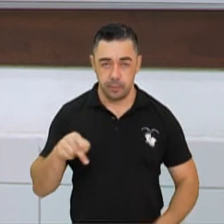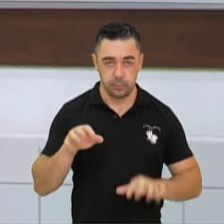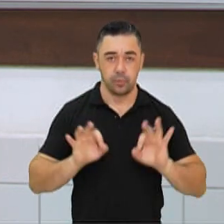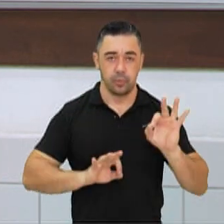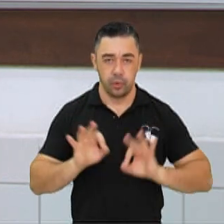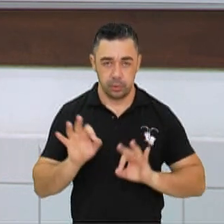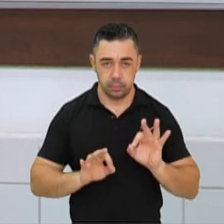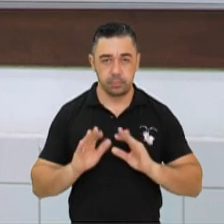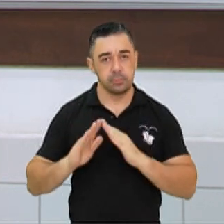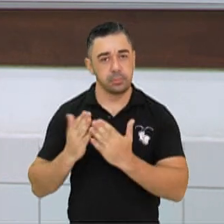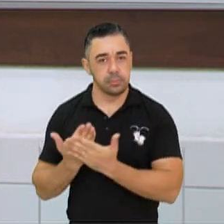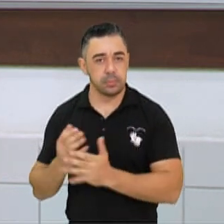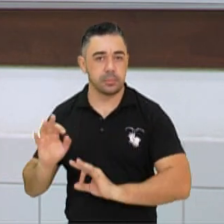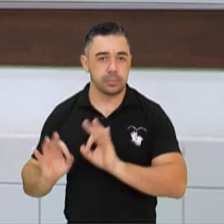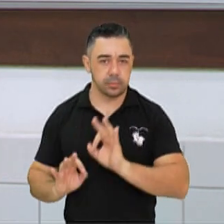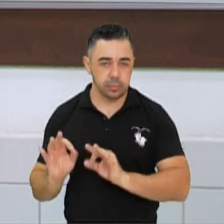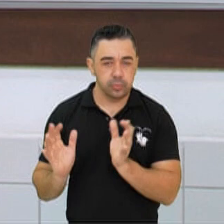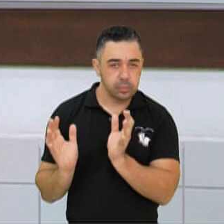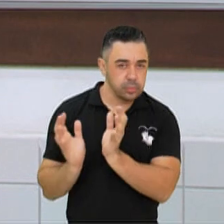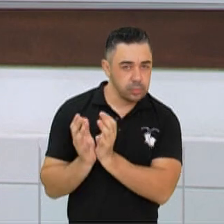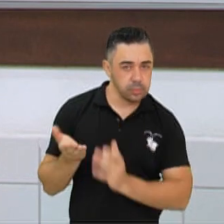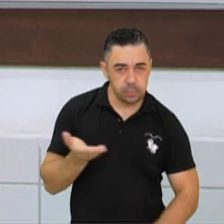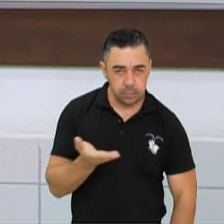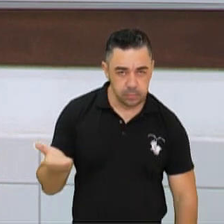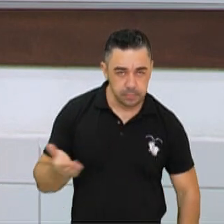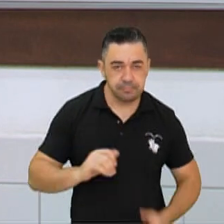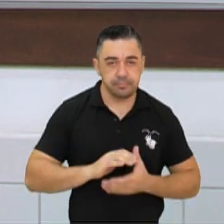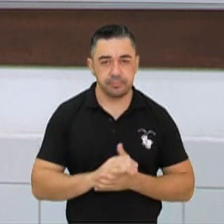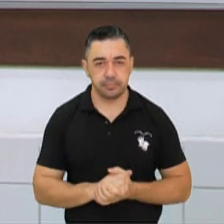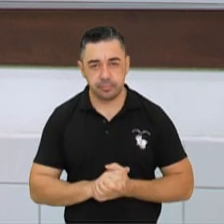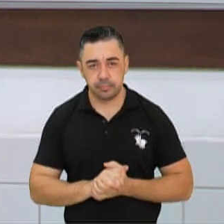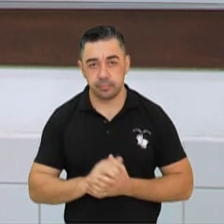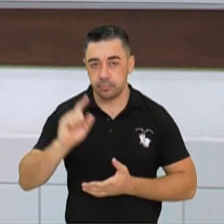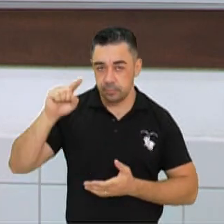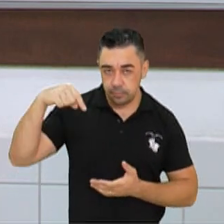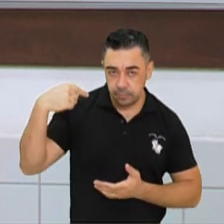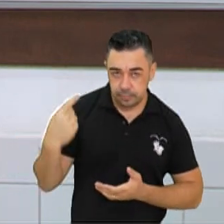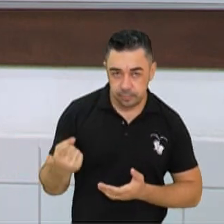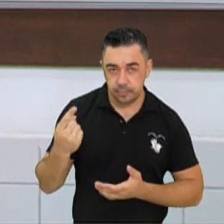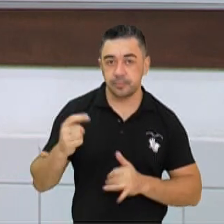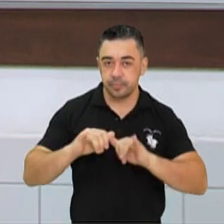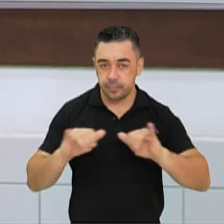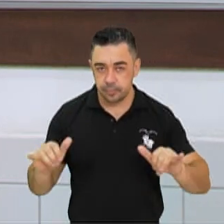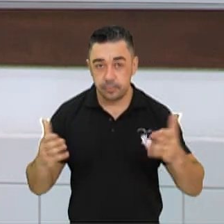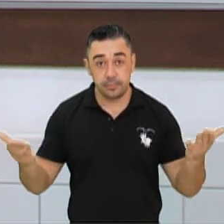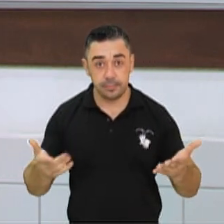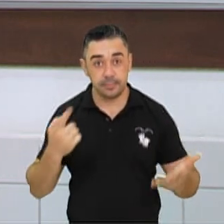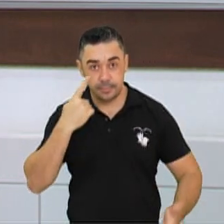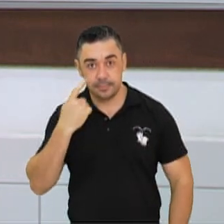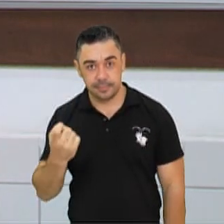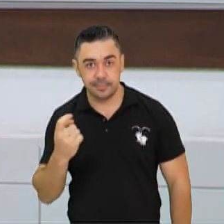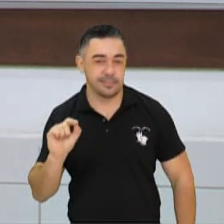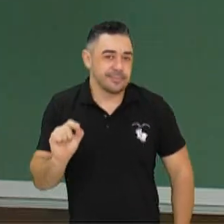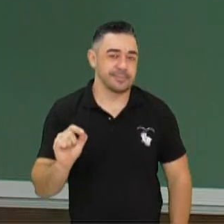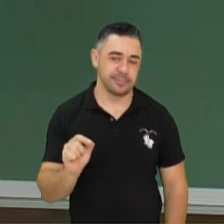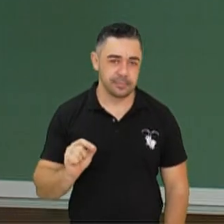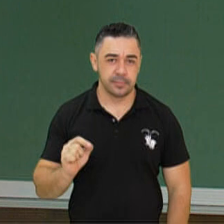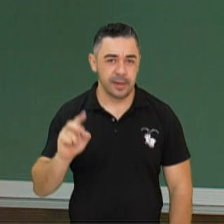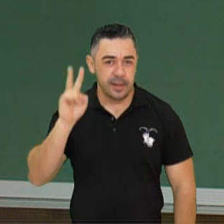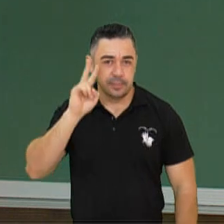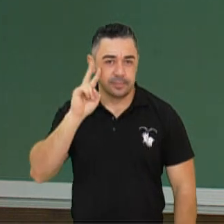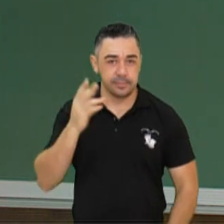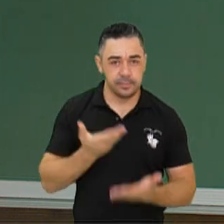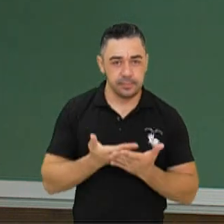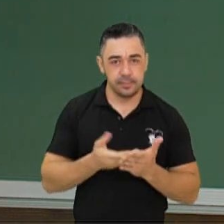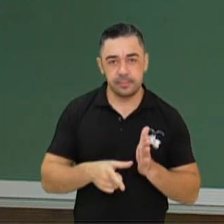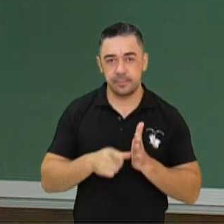pela sua escola, pela equipe de professores. Então, depois dos recados, vamos lá ao que interessa. Nós vamos relembrar aquilo que foi trabalhado